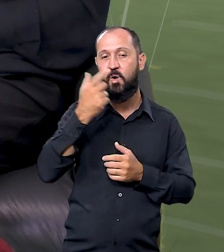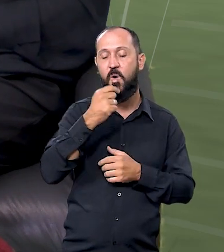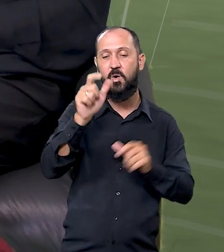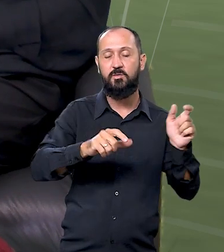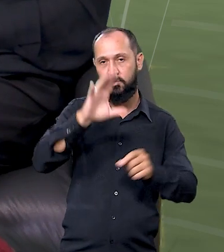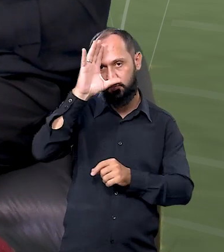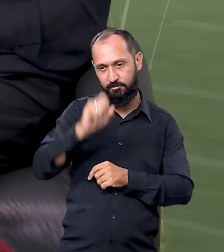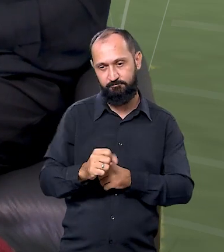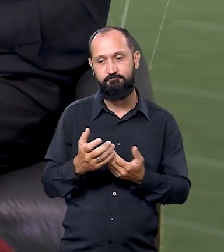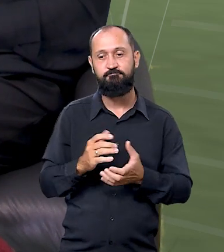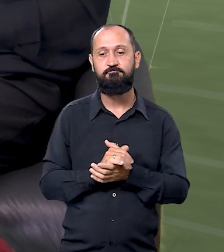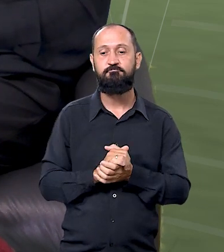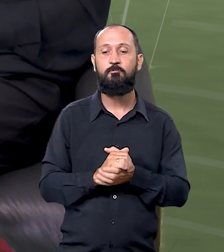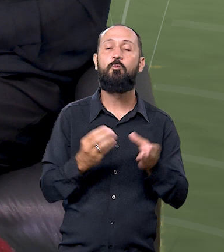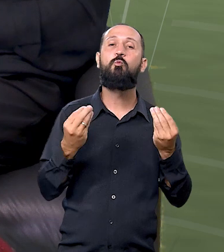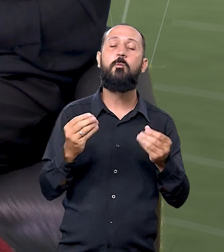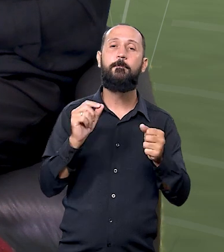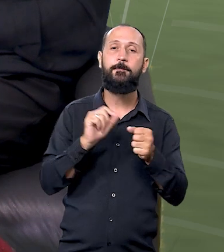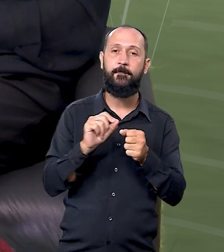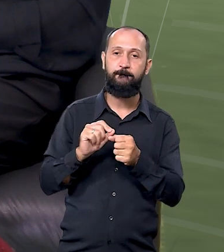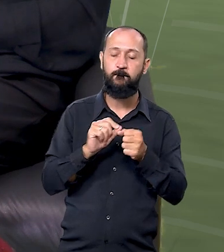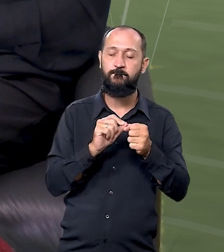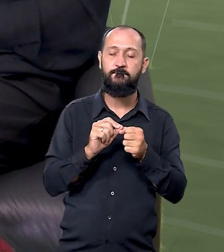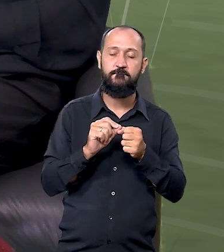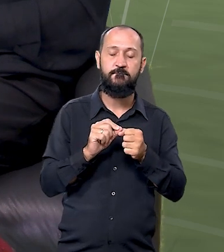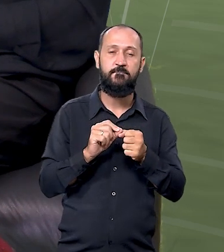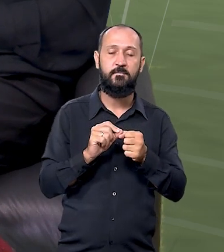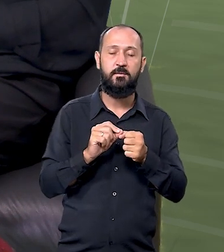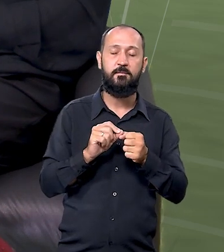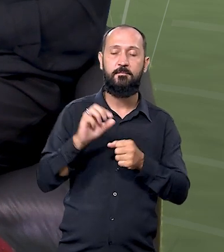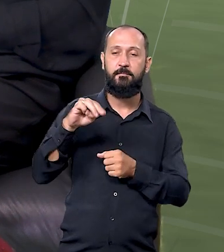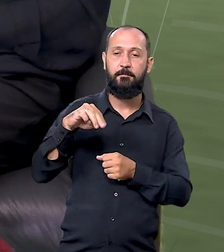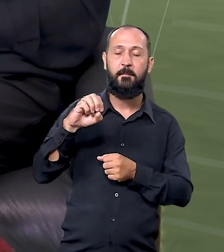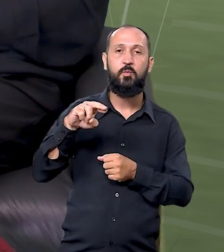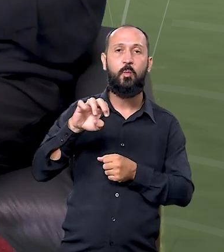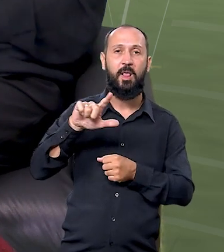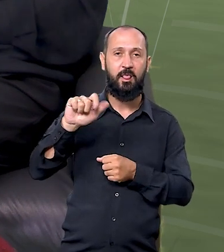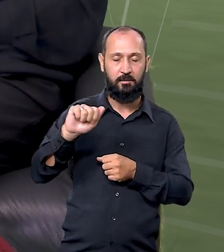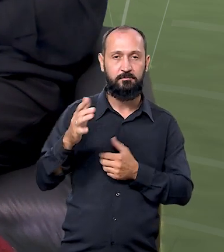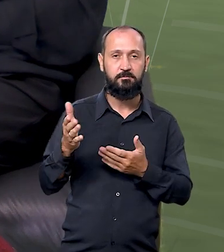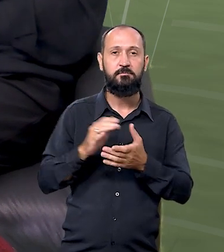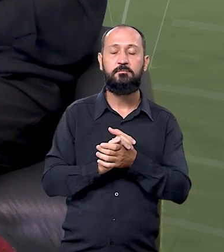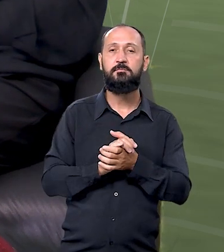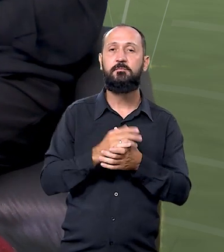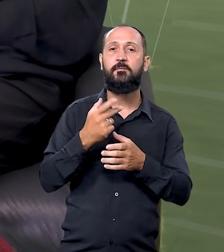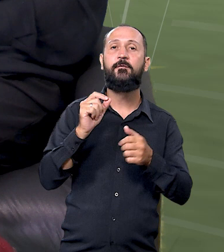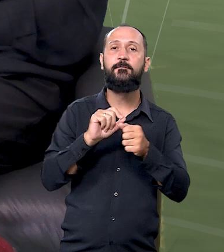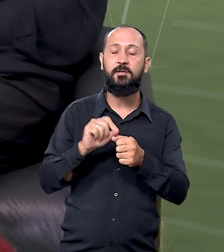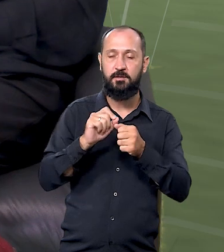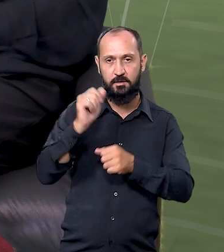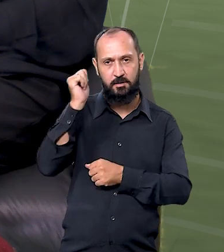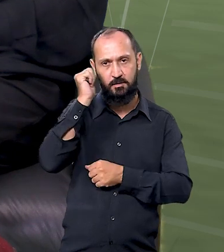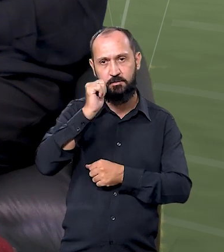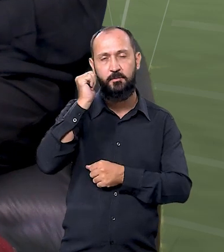pensamento desses homens, né? Como que a gente faz para acabar com isso, Manuela? Eu acho que, em primeiro lugar, é fazer com